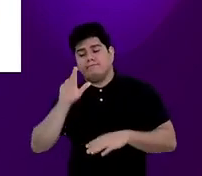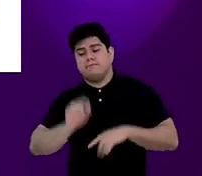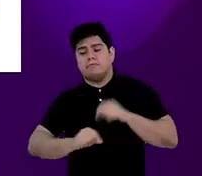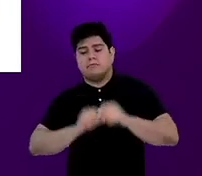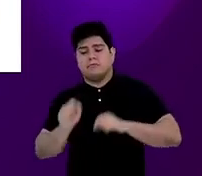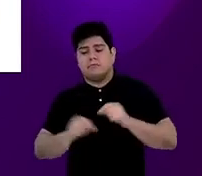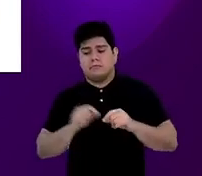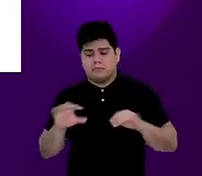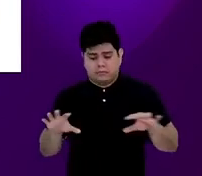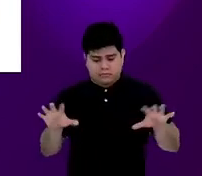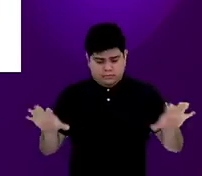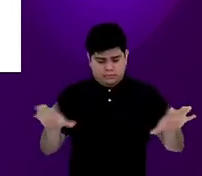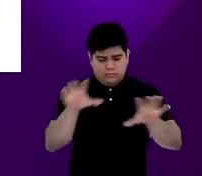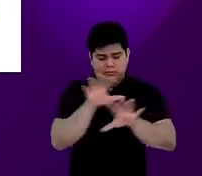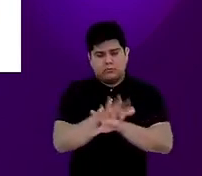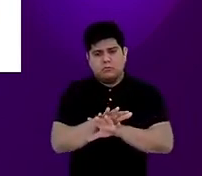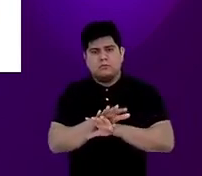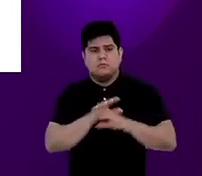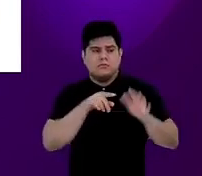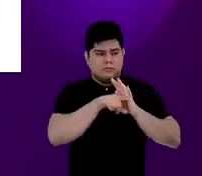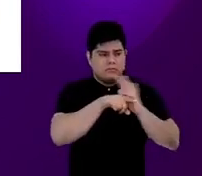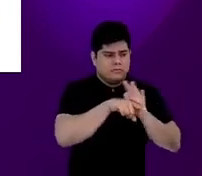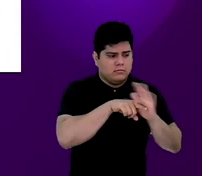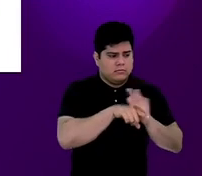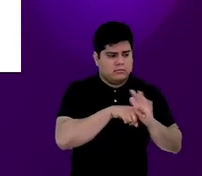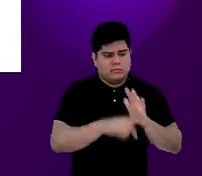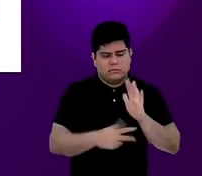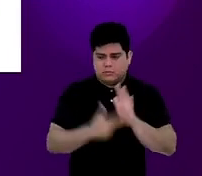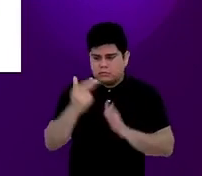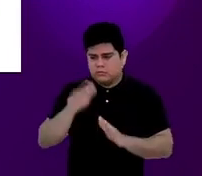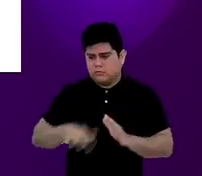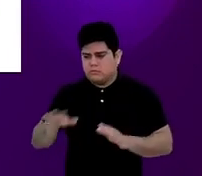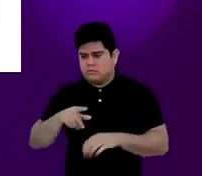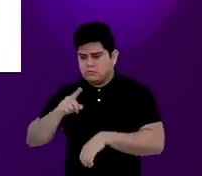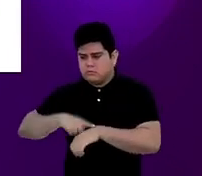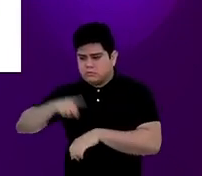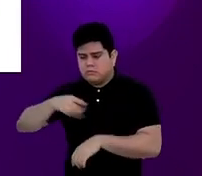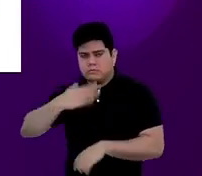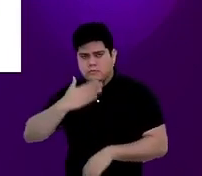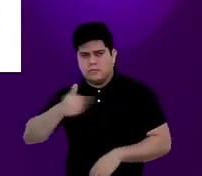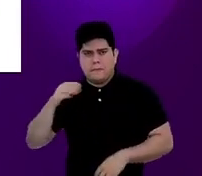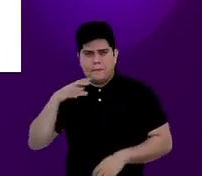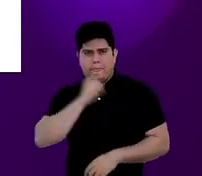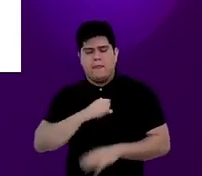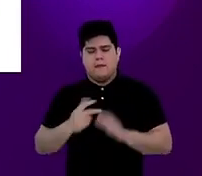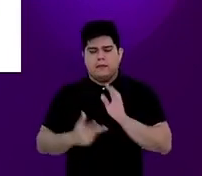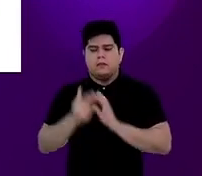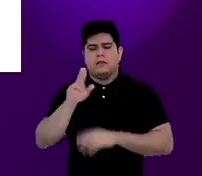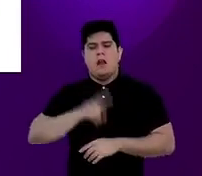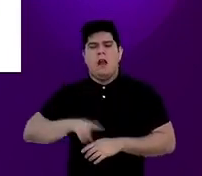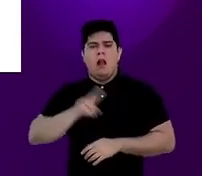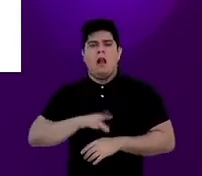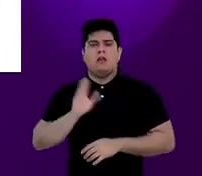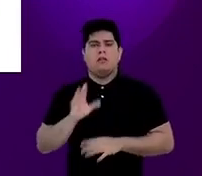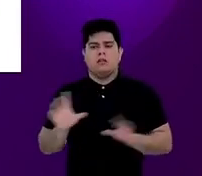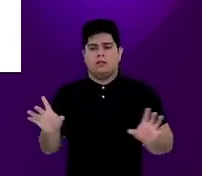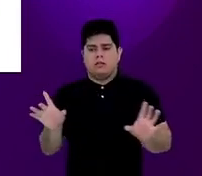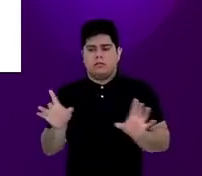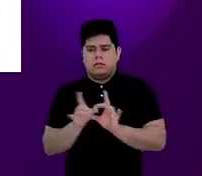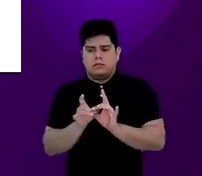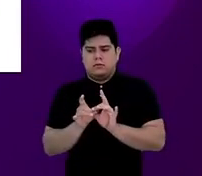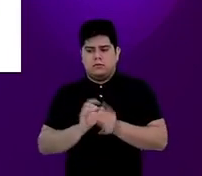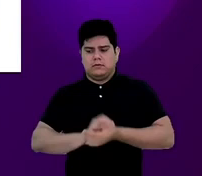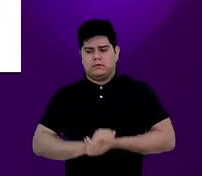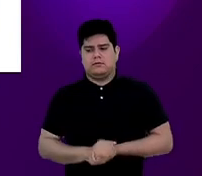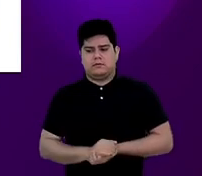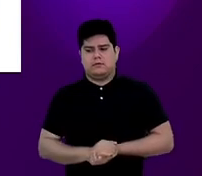de imagens dos exames no campo operatório em tempo real, para que o cirurgião utilize essa fusão em seu favor.